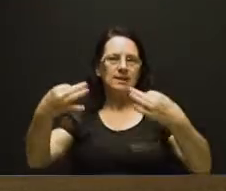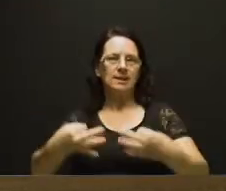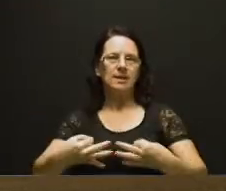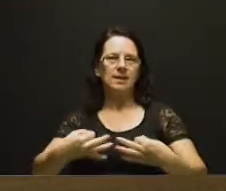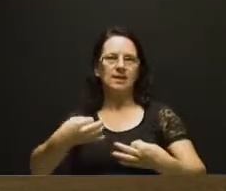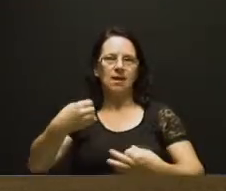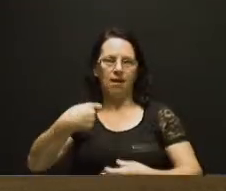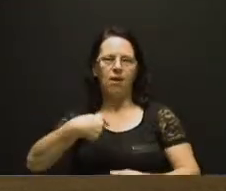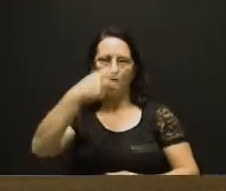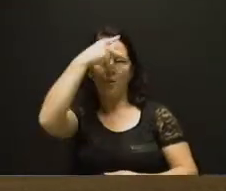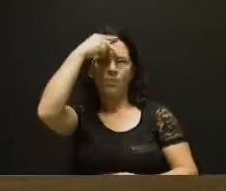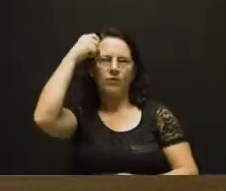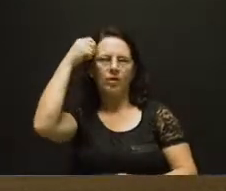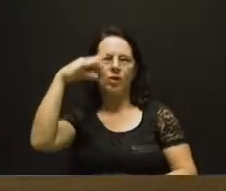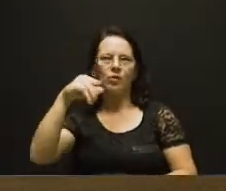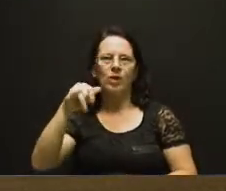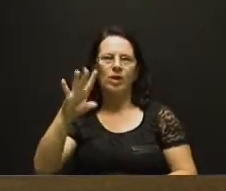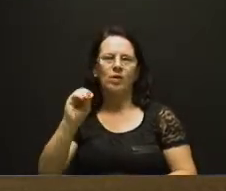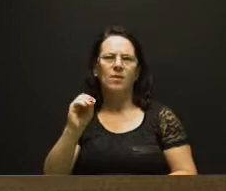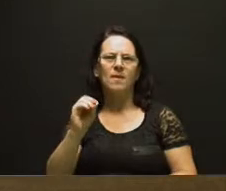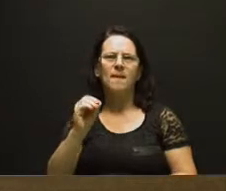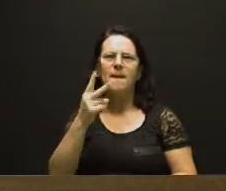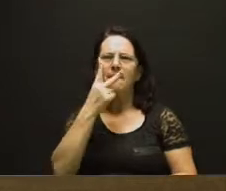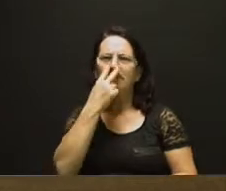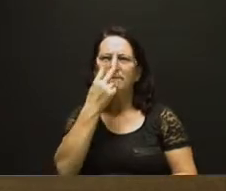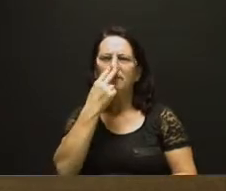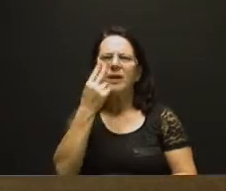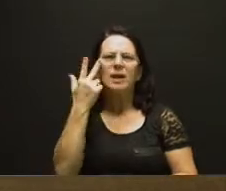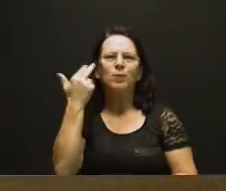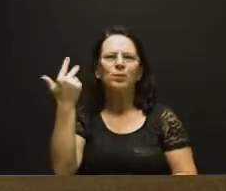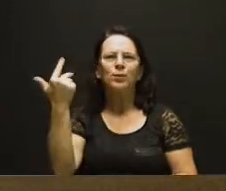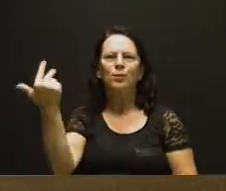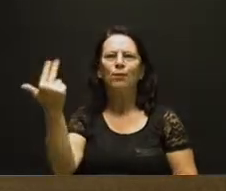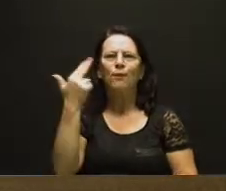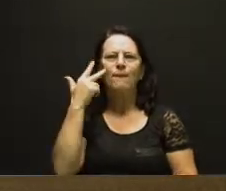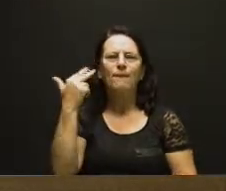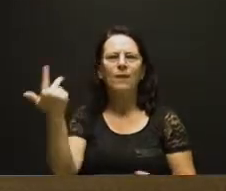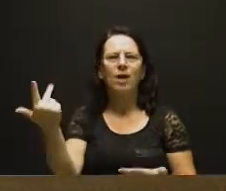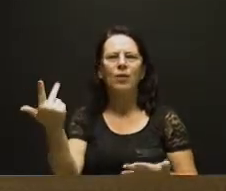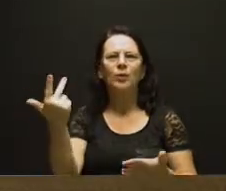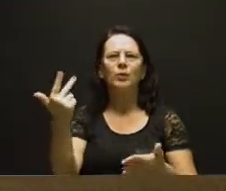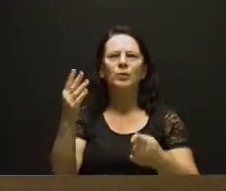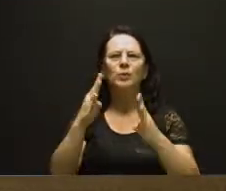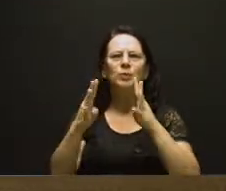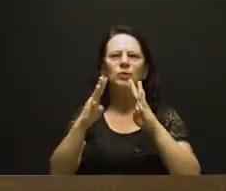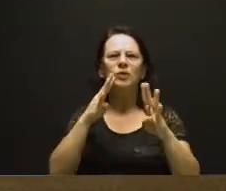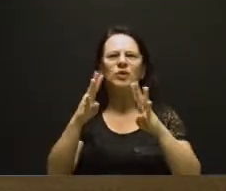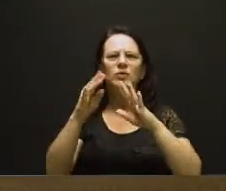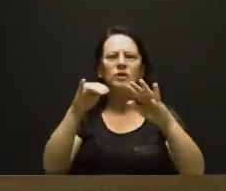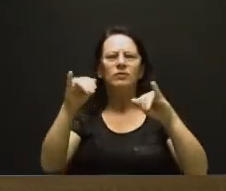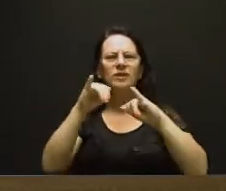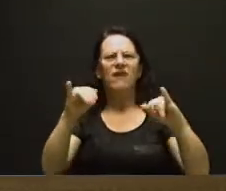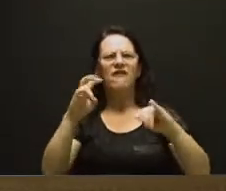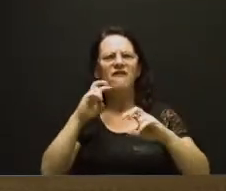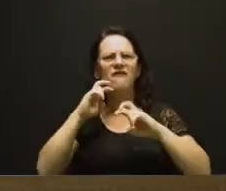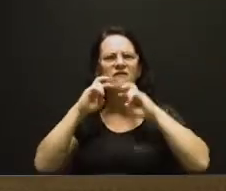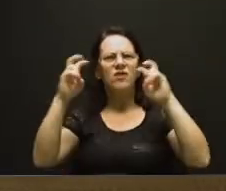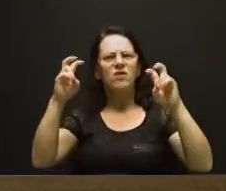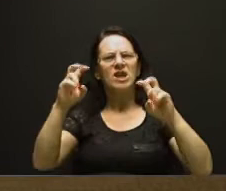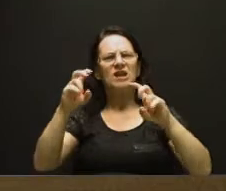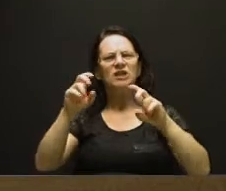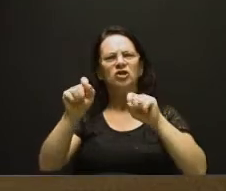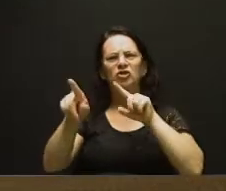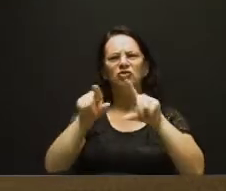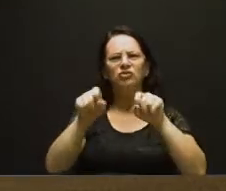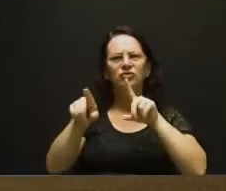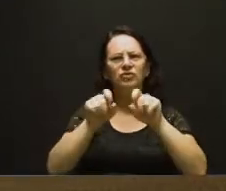claro parece que virou moda ainda mais com o advento das redes sociais envergonhar xingar é o melhor caminho